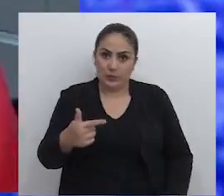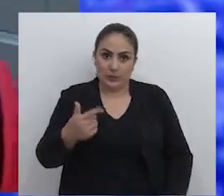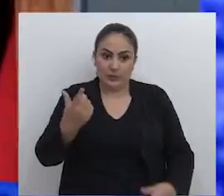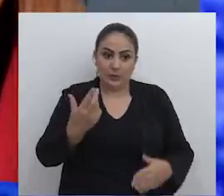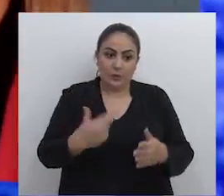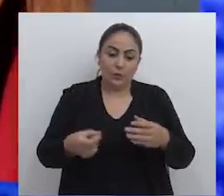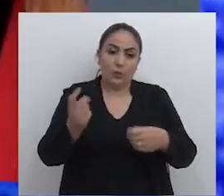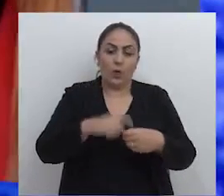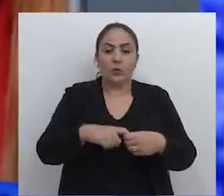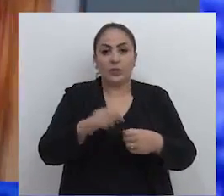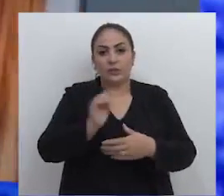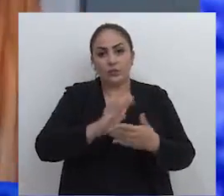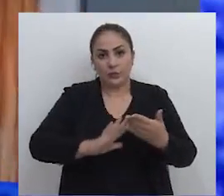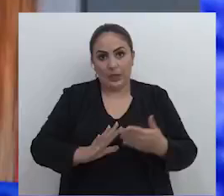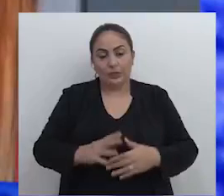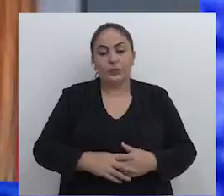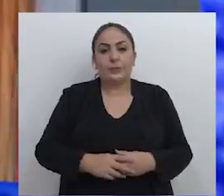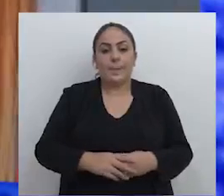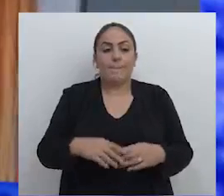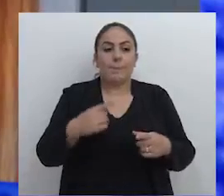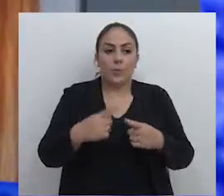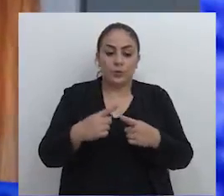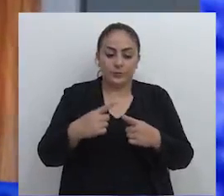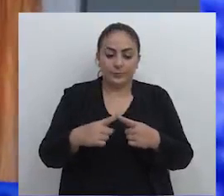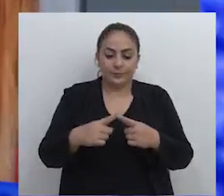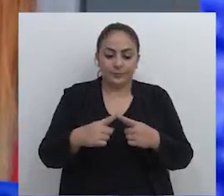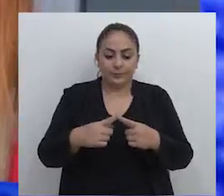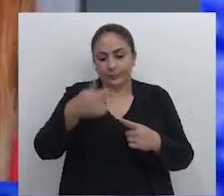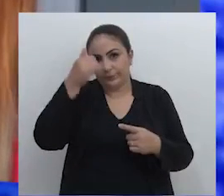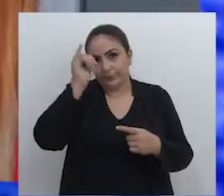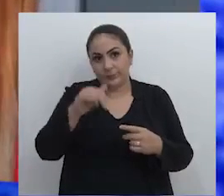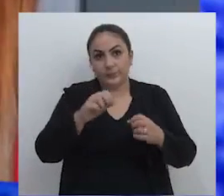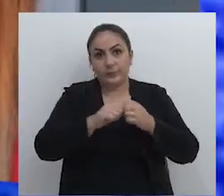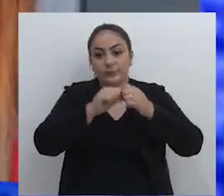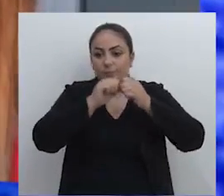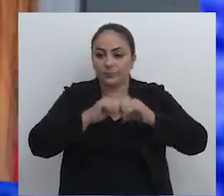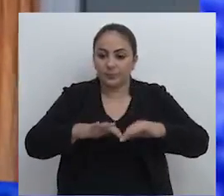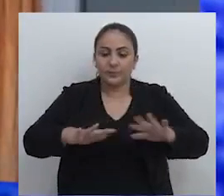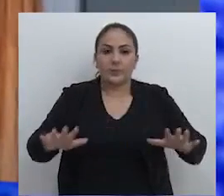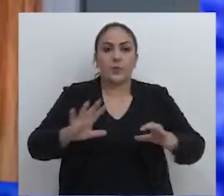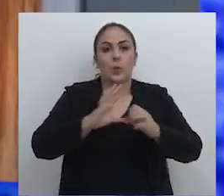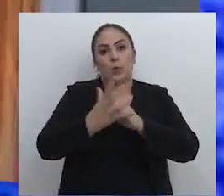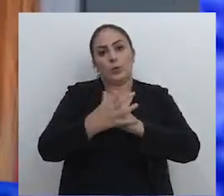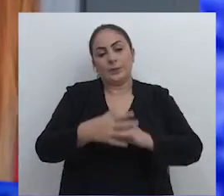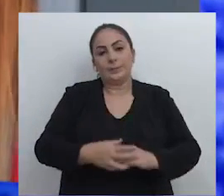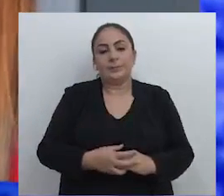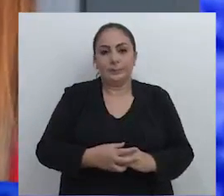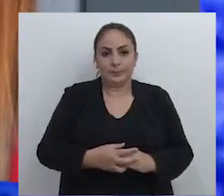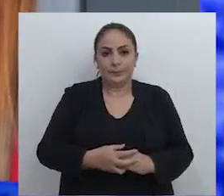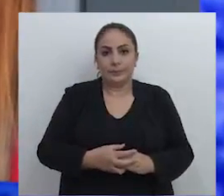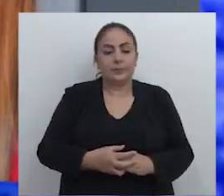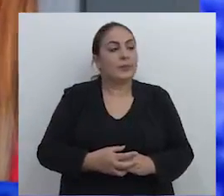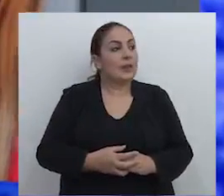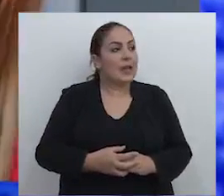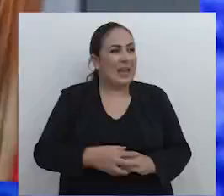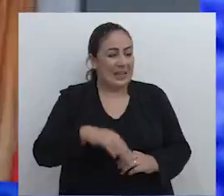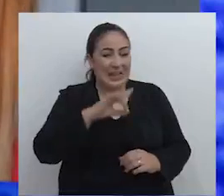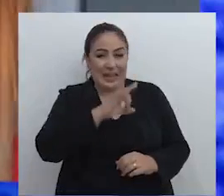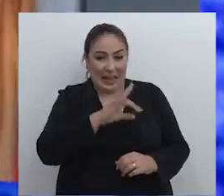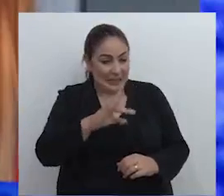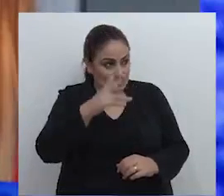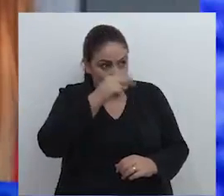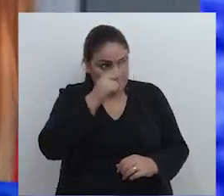reativem os seus trabalhos, justamente para evitar a propagação do coronavírus. E também